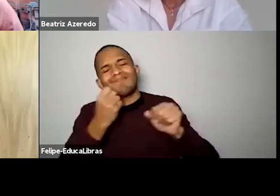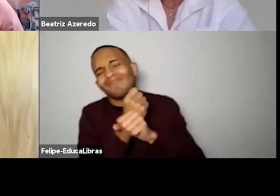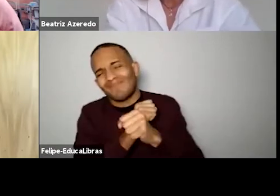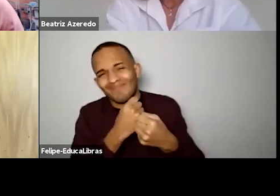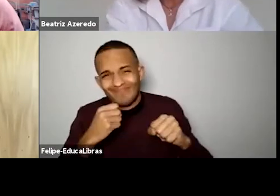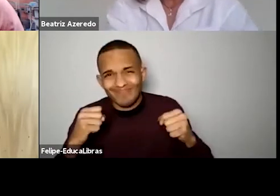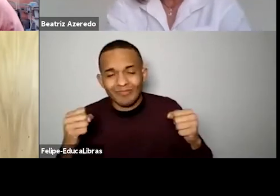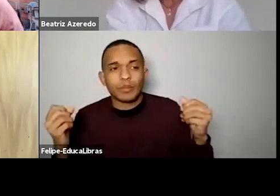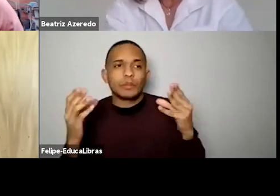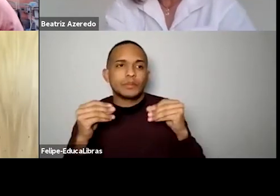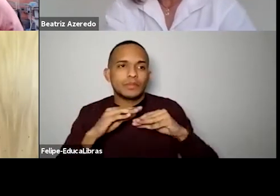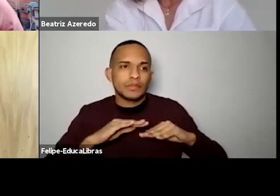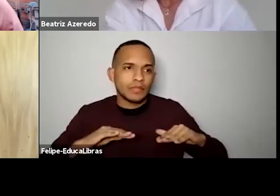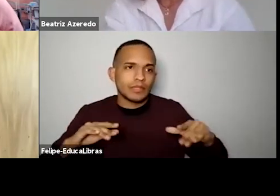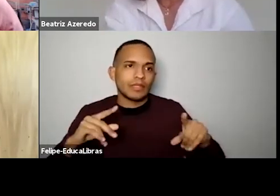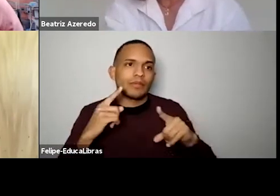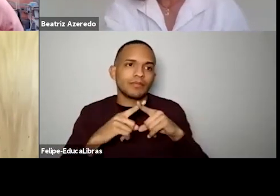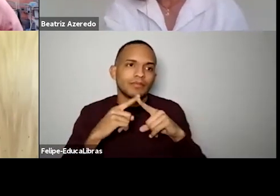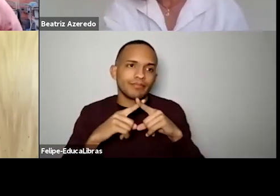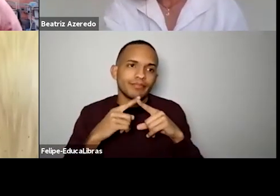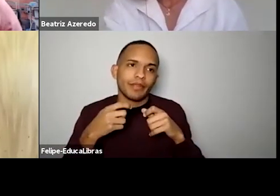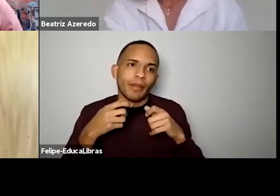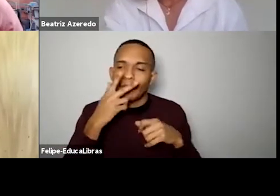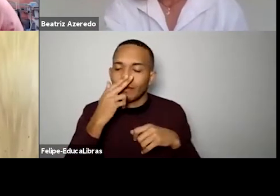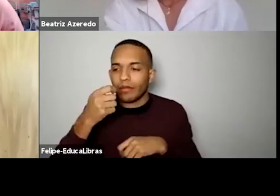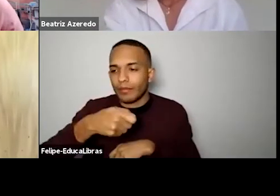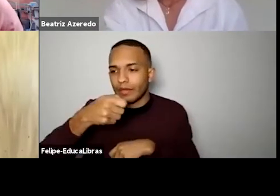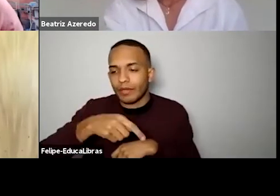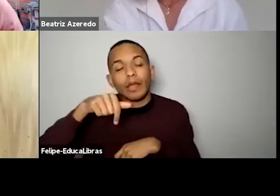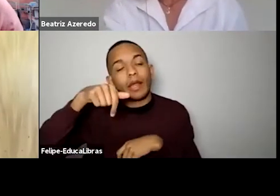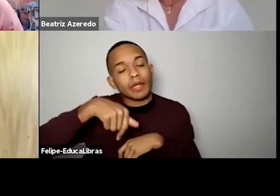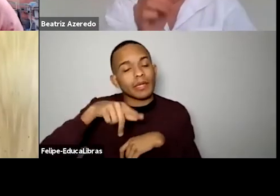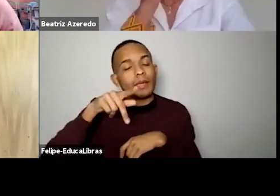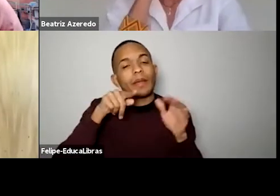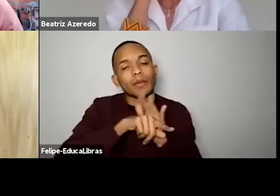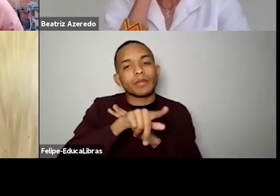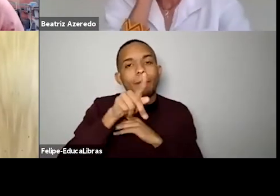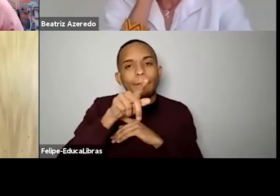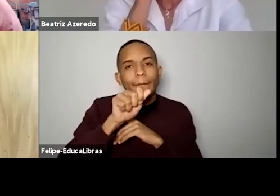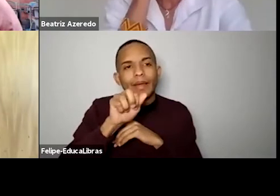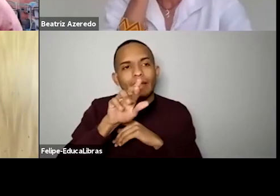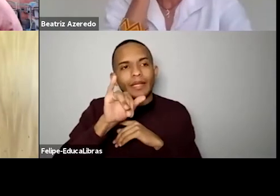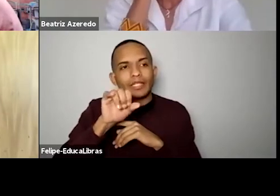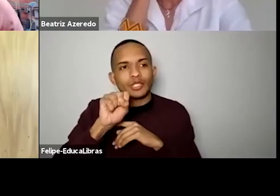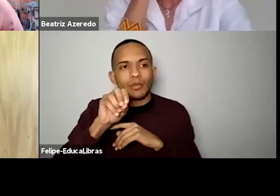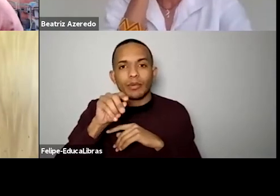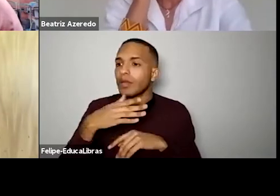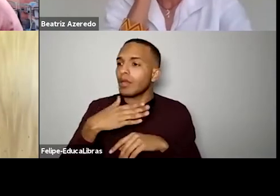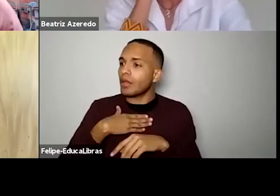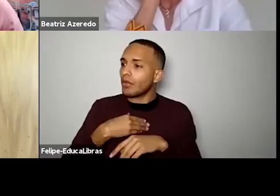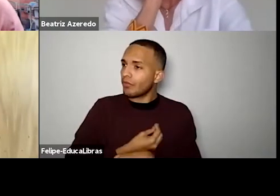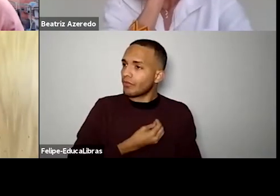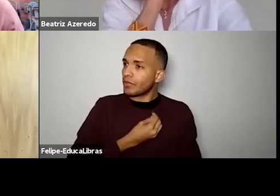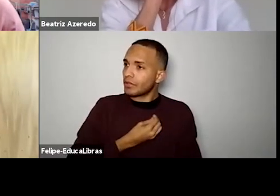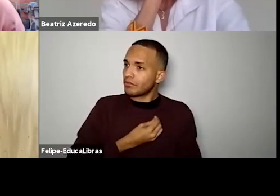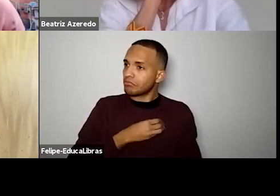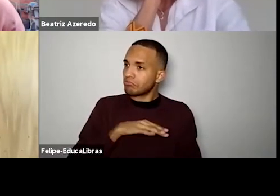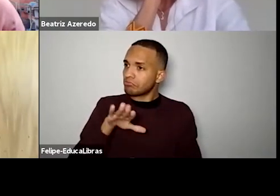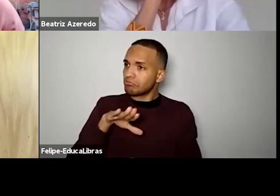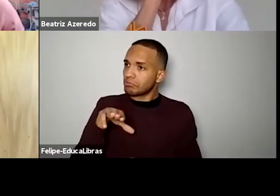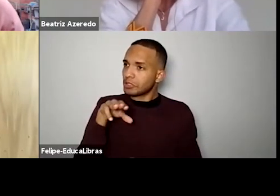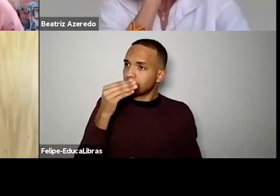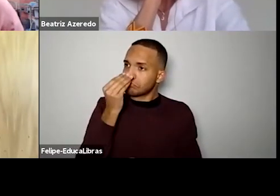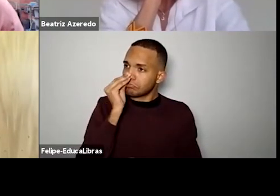para mentir que moram naquele bairro. Então aqui em Paraisópolis, se você pergunta, as pessoas moram no Morumbi. Se você pergunta em Heliópolis, elas